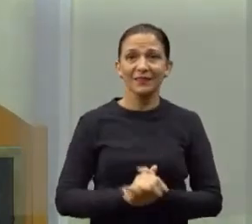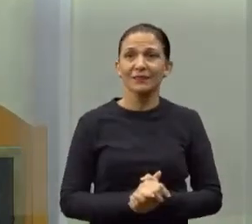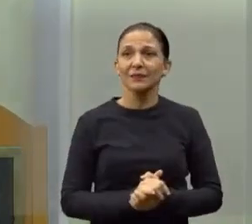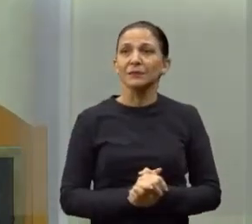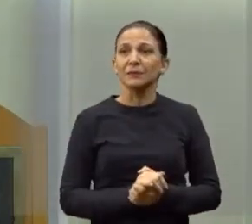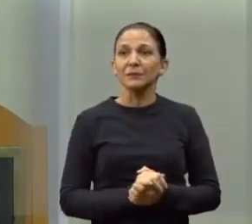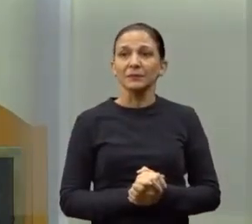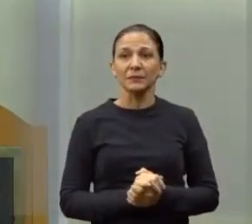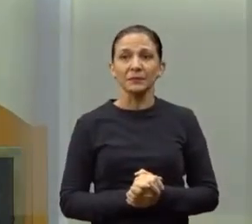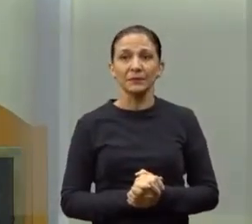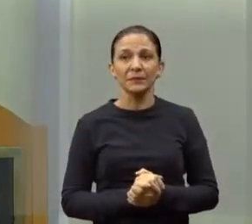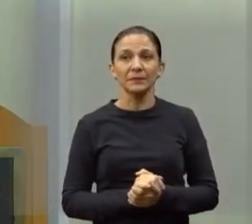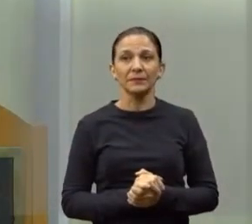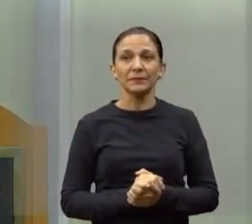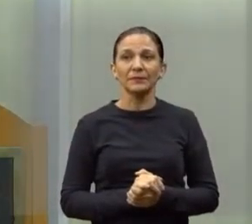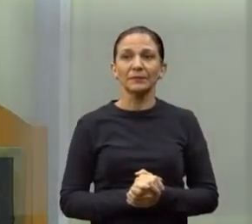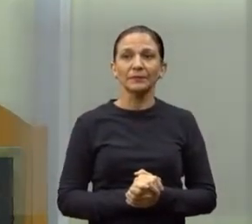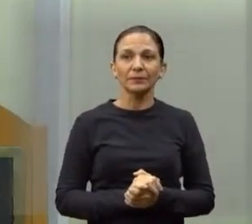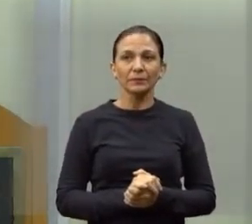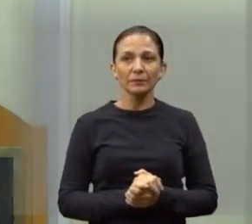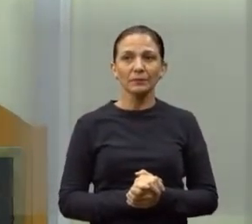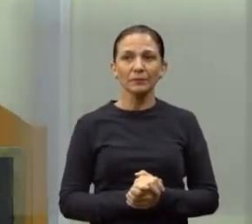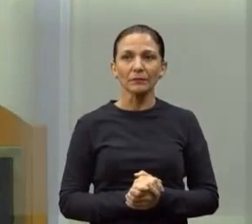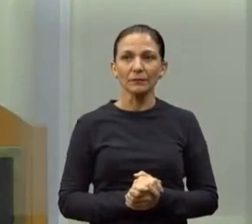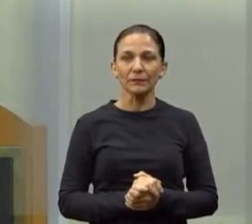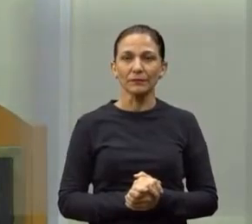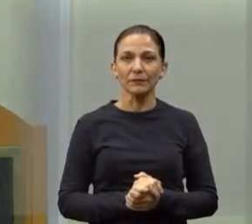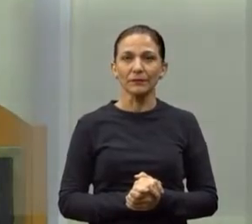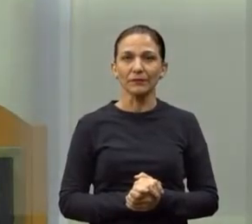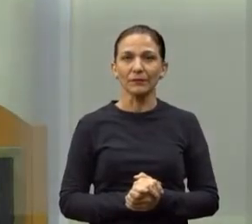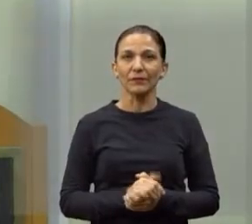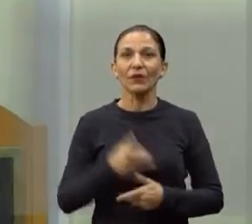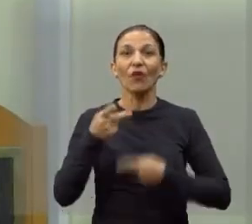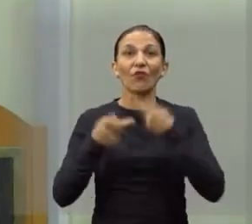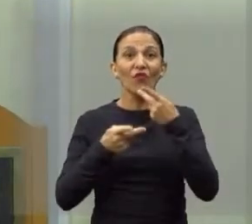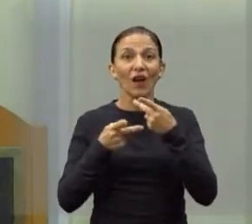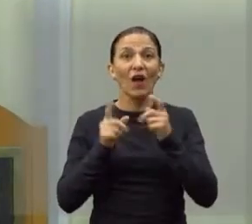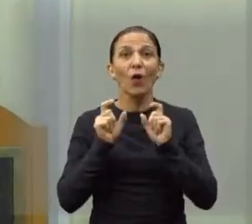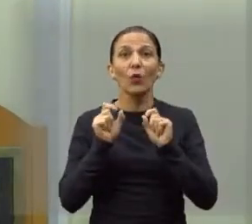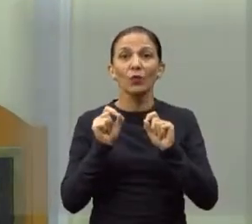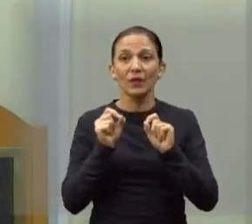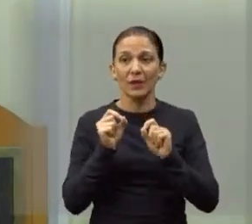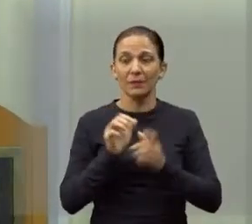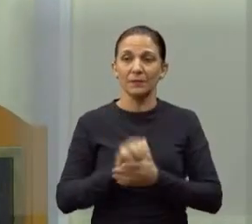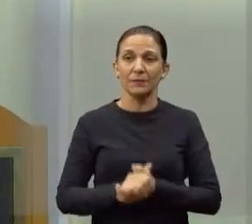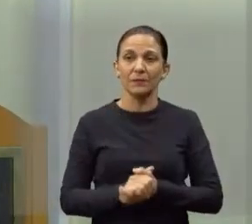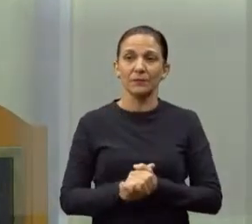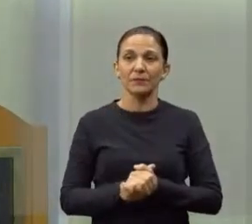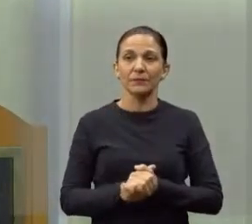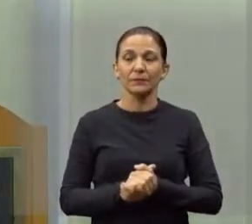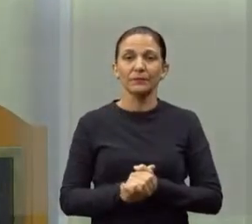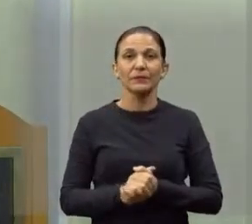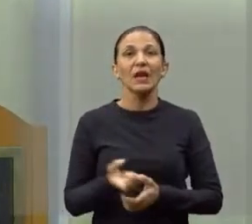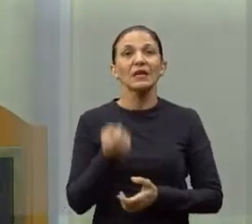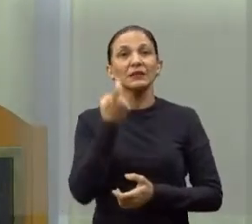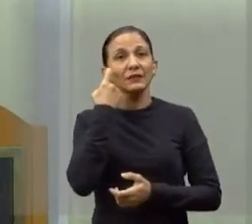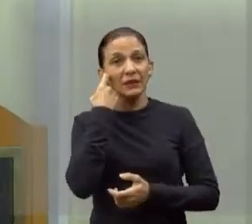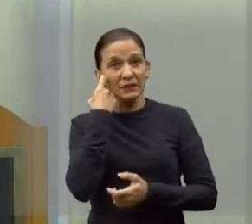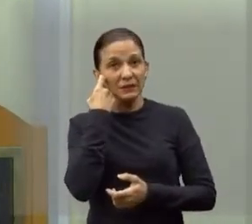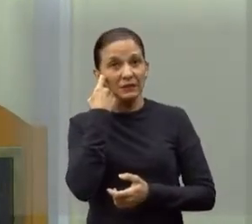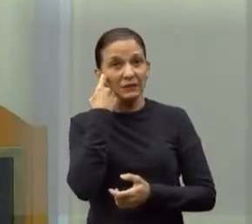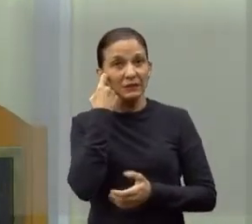Enfim, quero dizer, nos 4 minutos e meio que me faltam, que na última